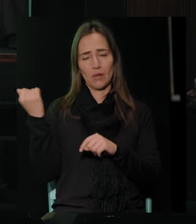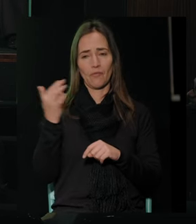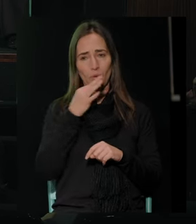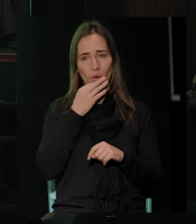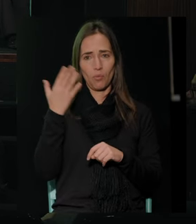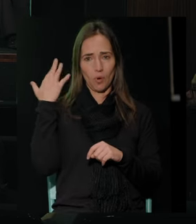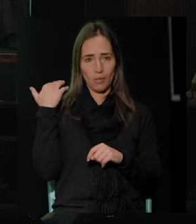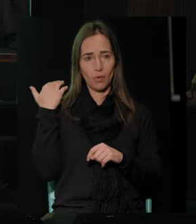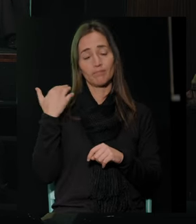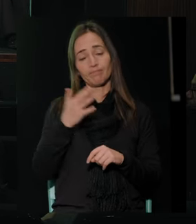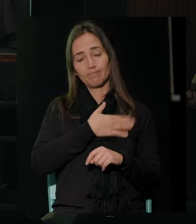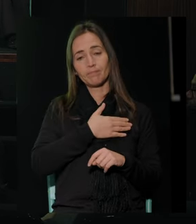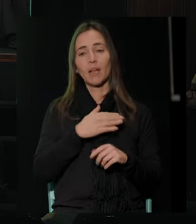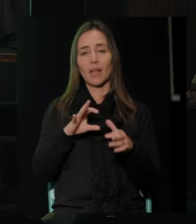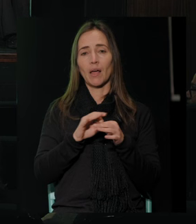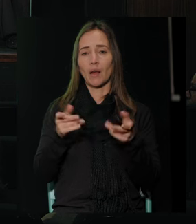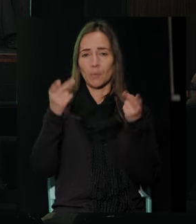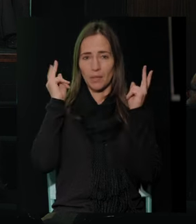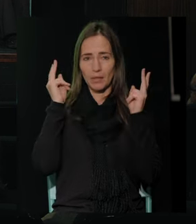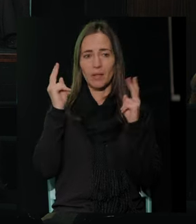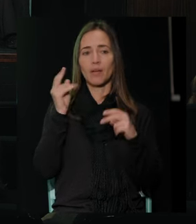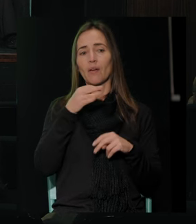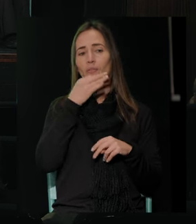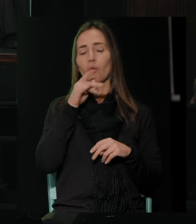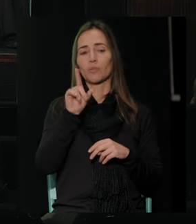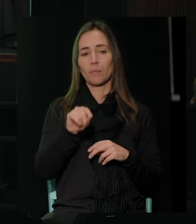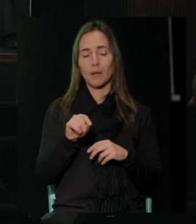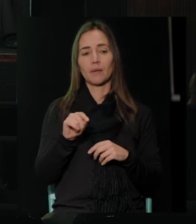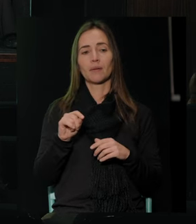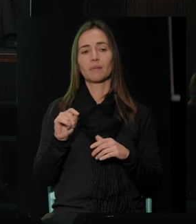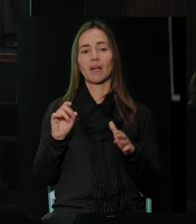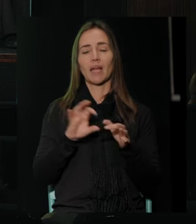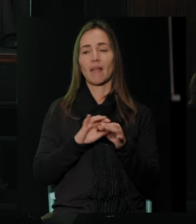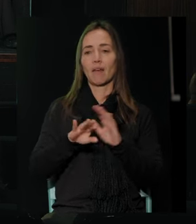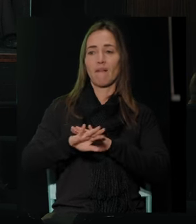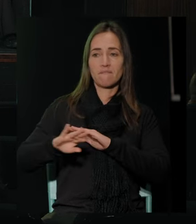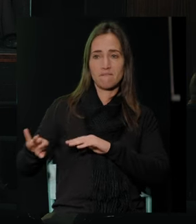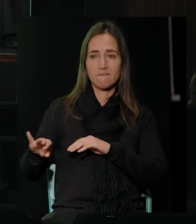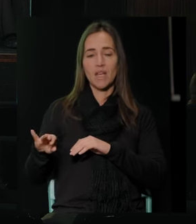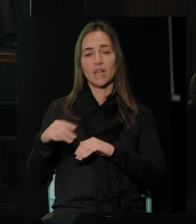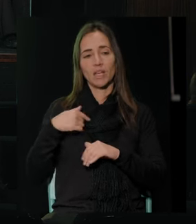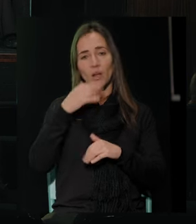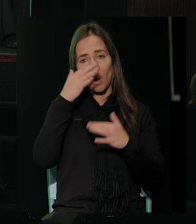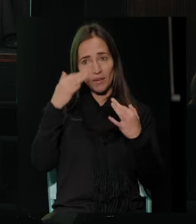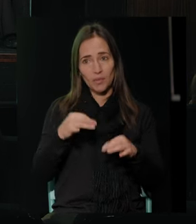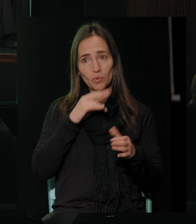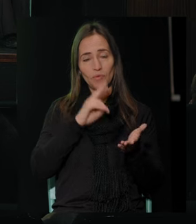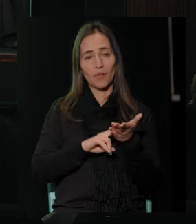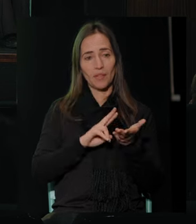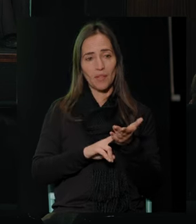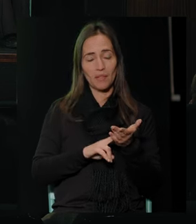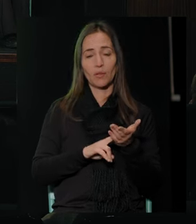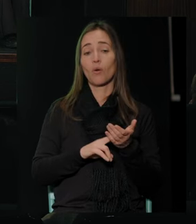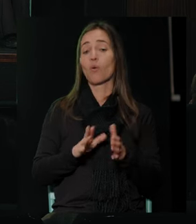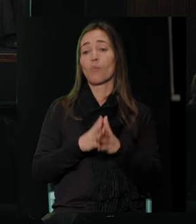é tão caro, da questão da liberdade. E tinha falado na extrema-direita, e acredito sinceramente que este vai ser um